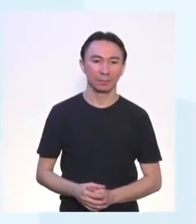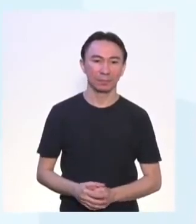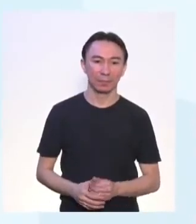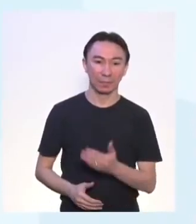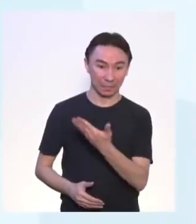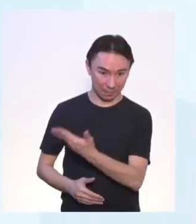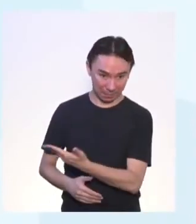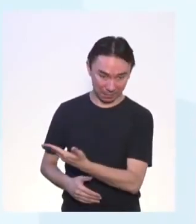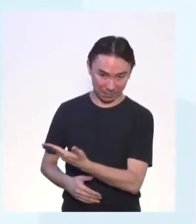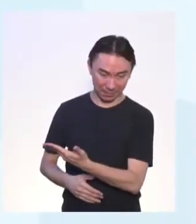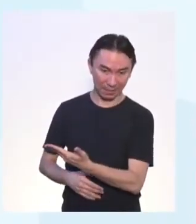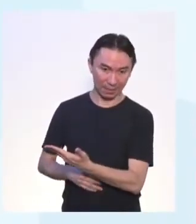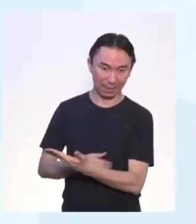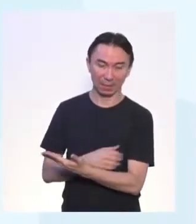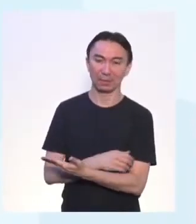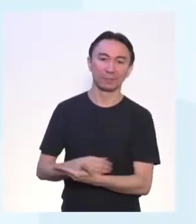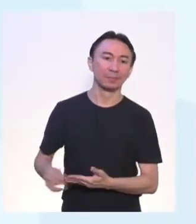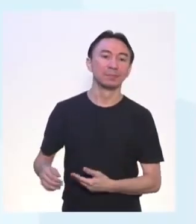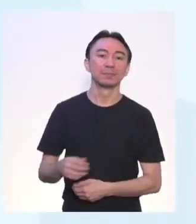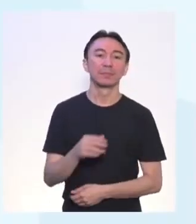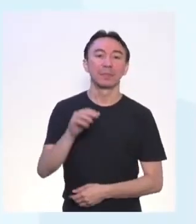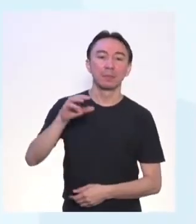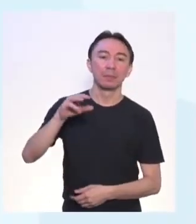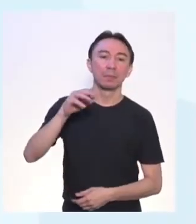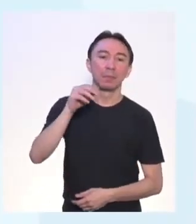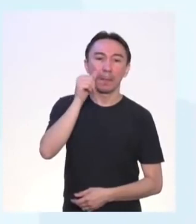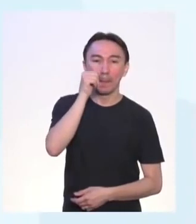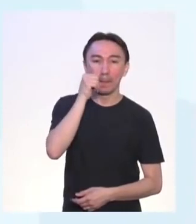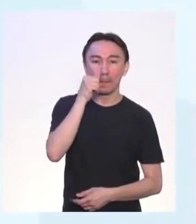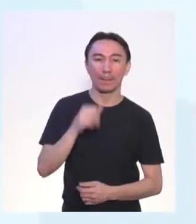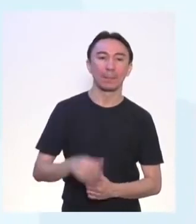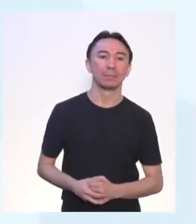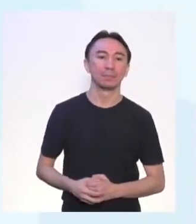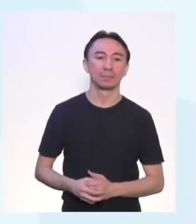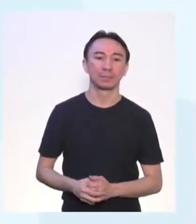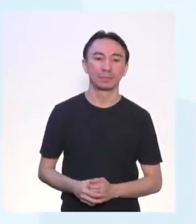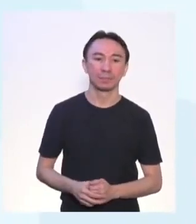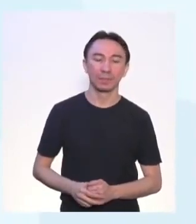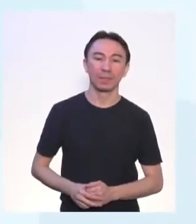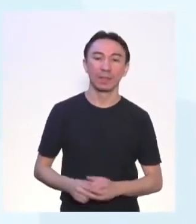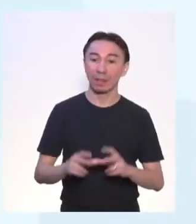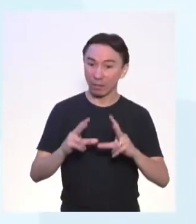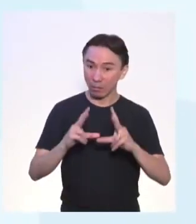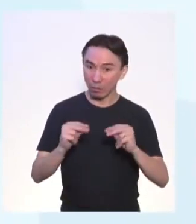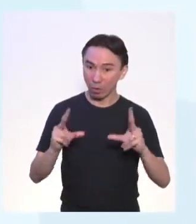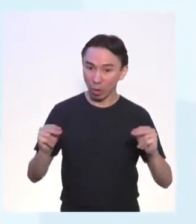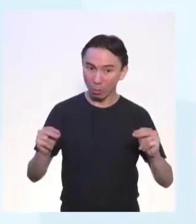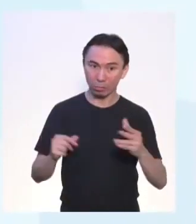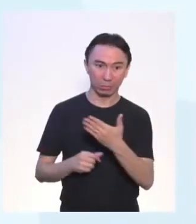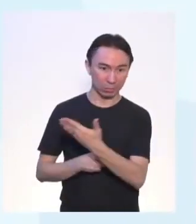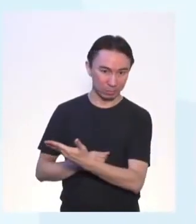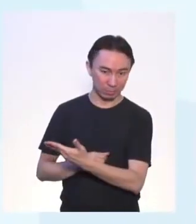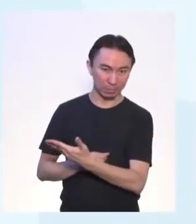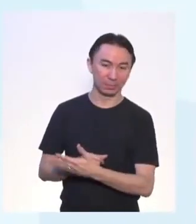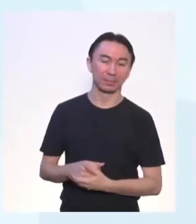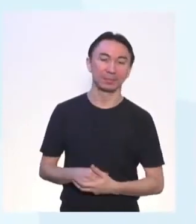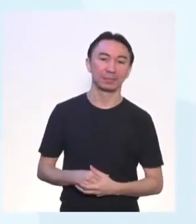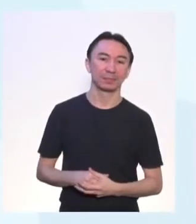Massa grossa, São Luís do Maranhão, lá no Maranhão. Pão de trigo,